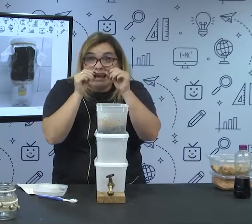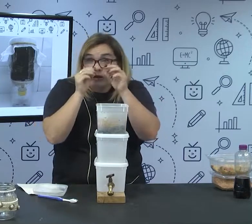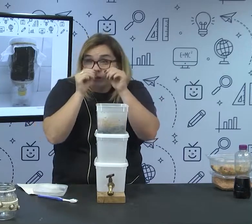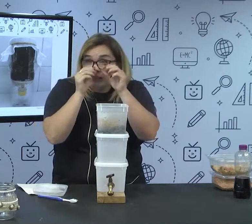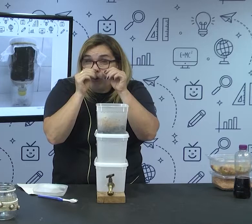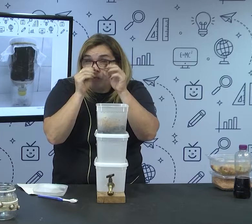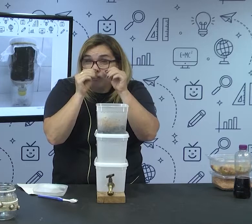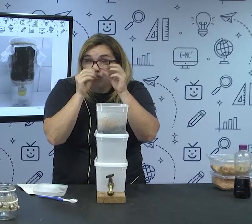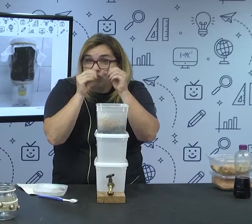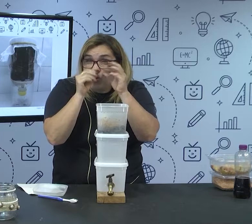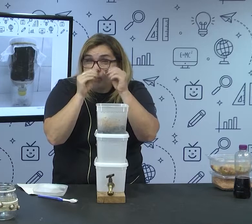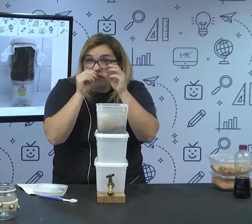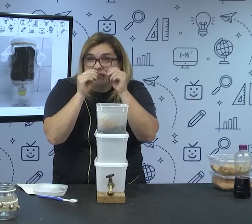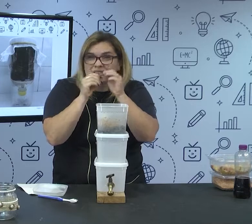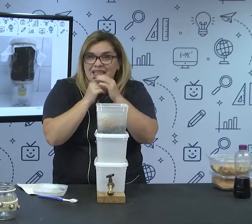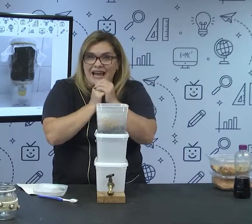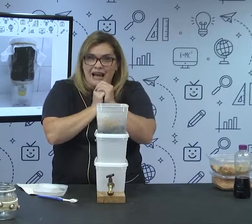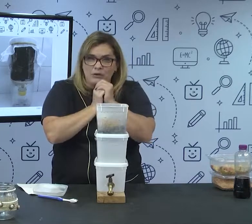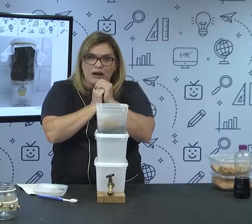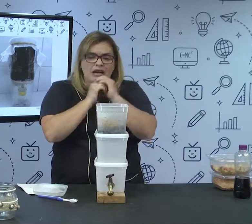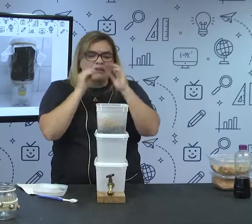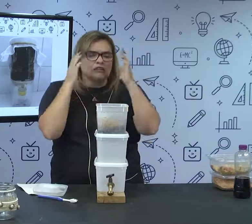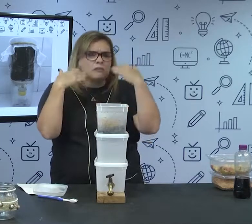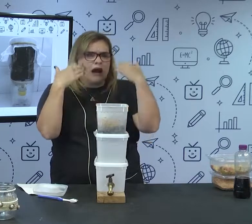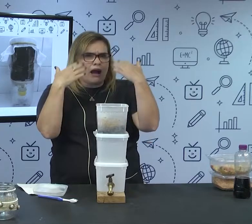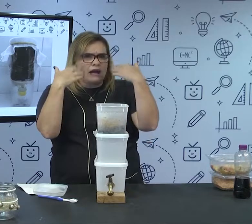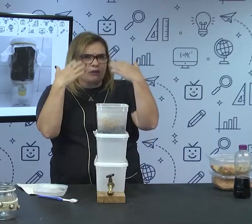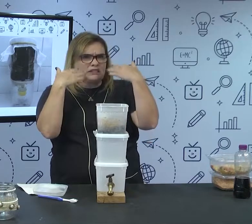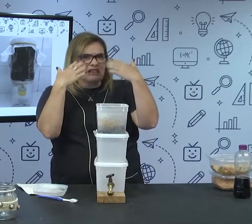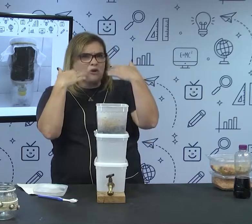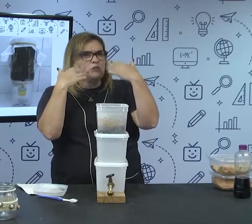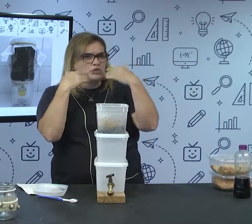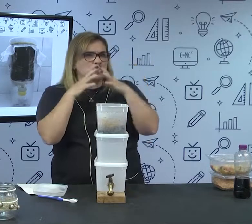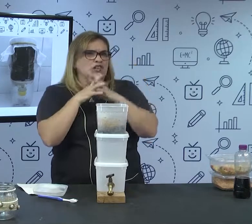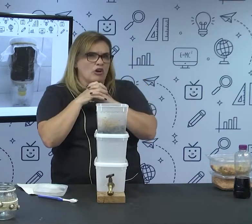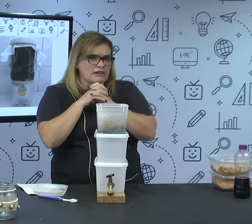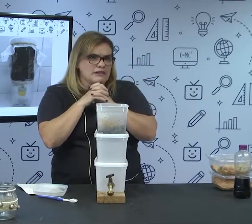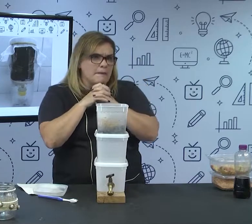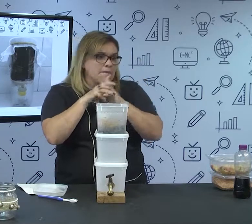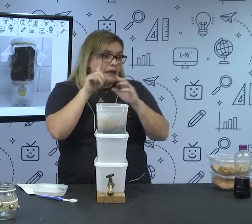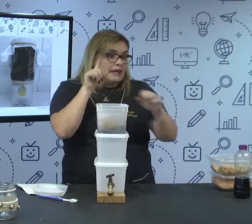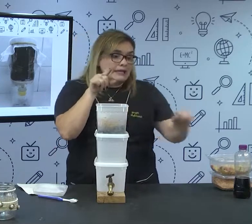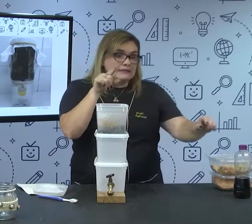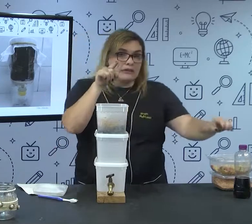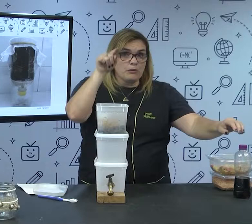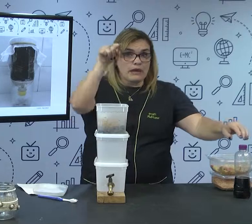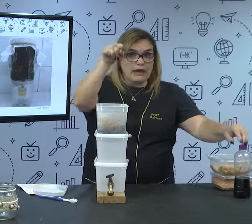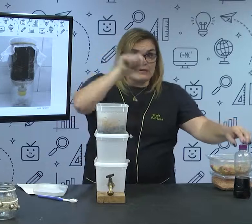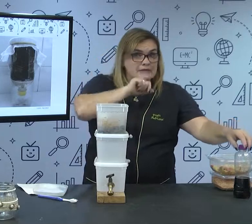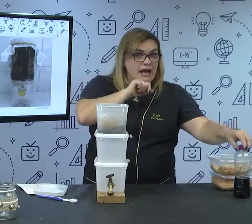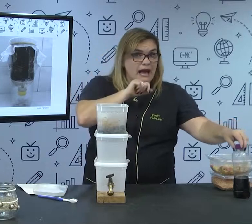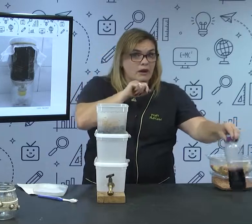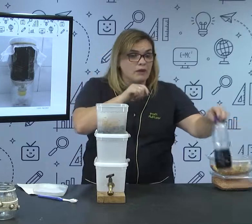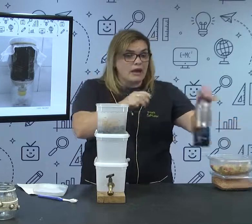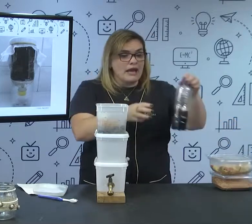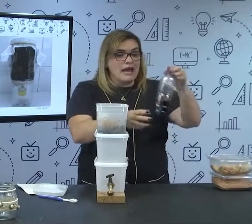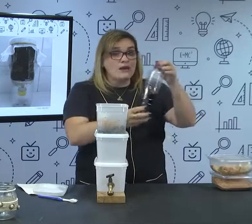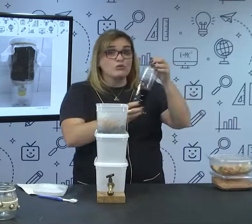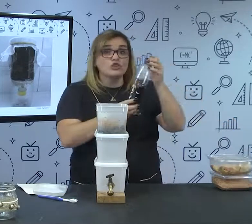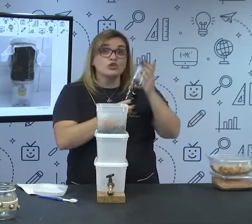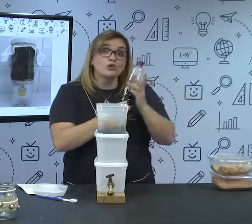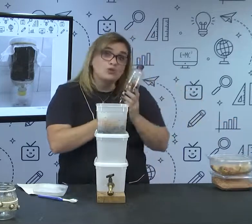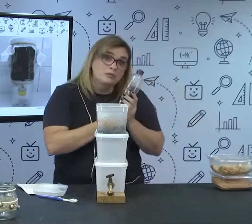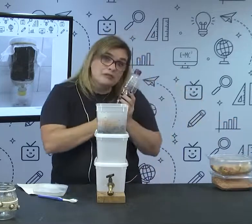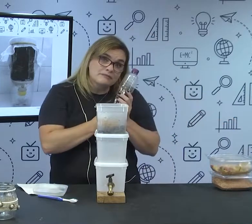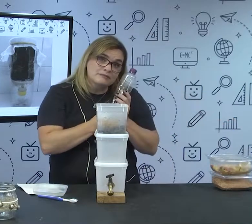este saco ele começou a verter água e uma água não muito cheirosa? Então, essa água